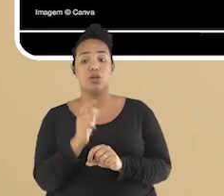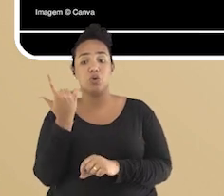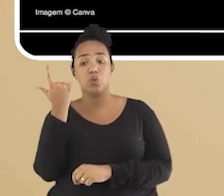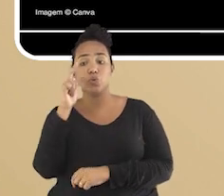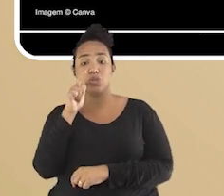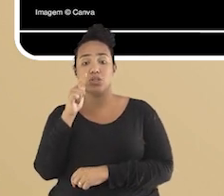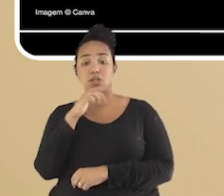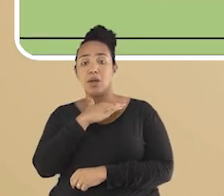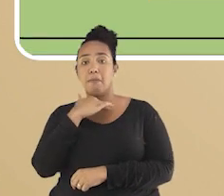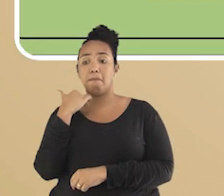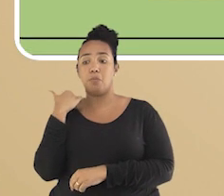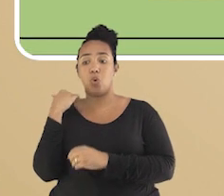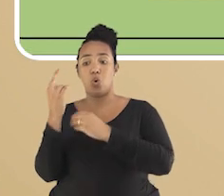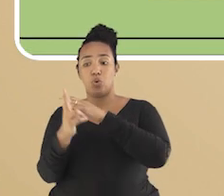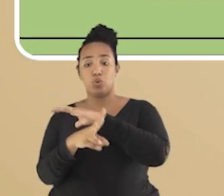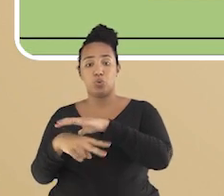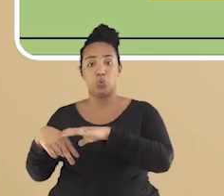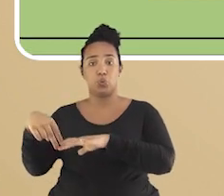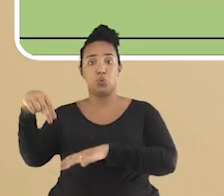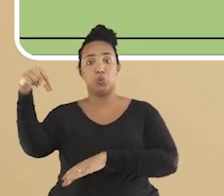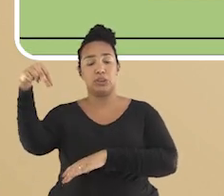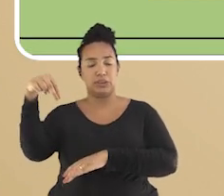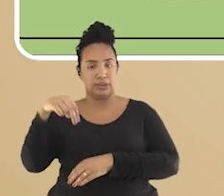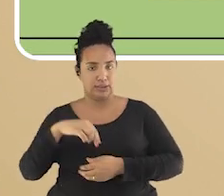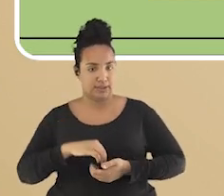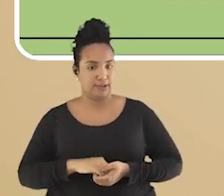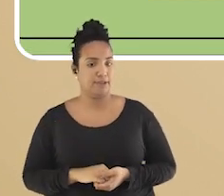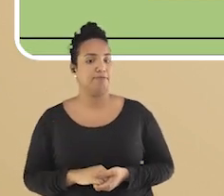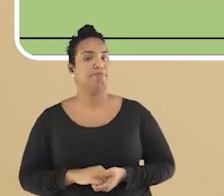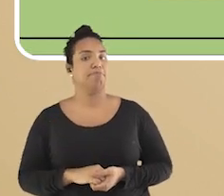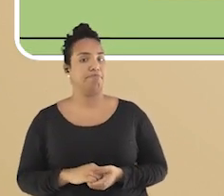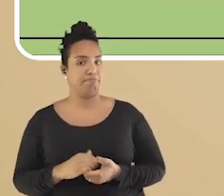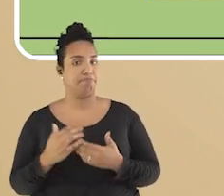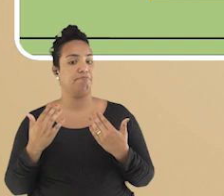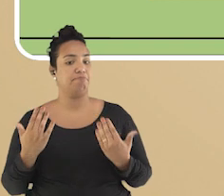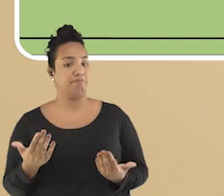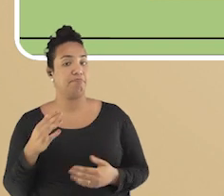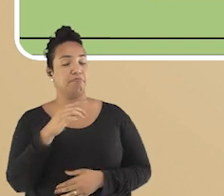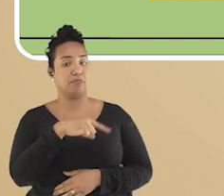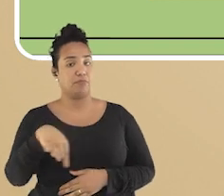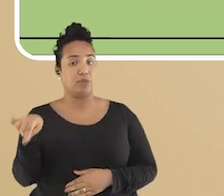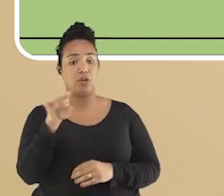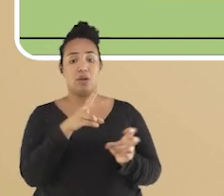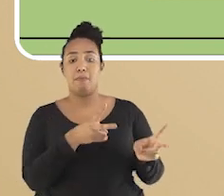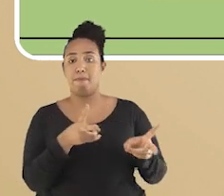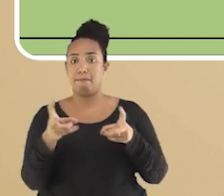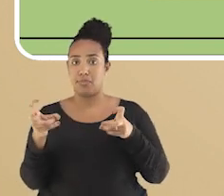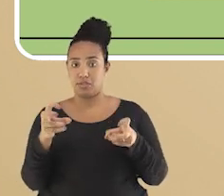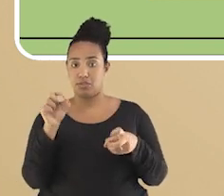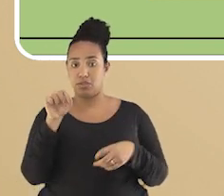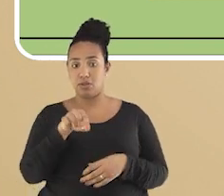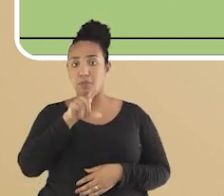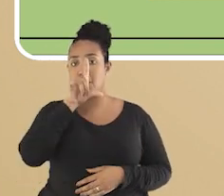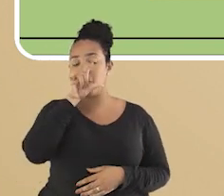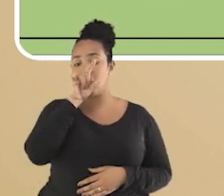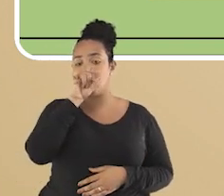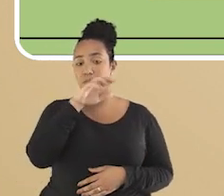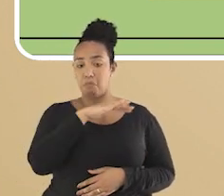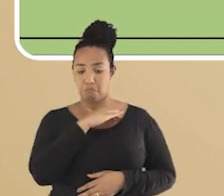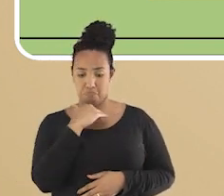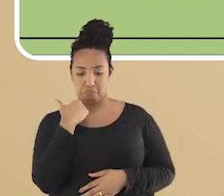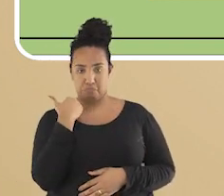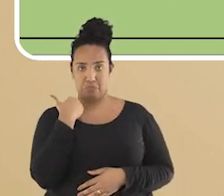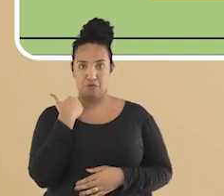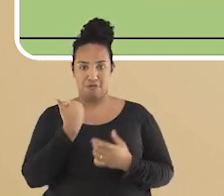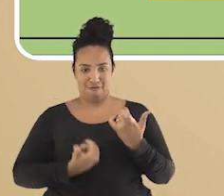os mortos. Dessa maneira, percebemos que da morte pelo fogo da Fênix surgia